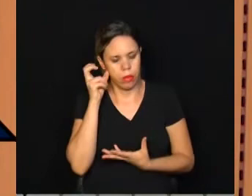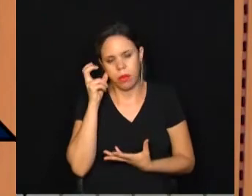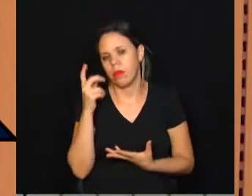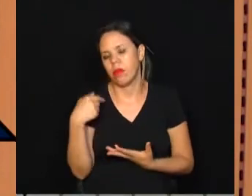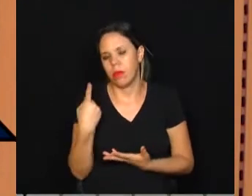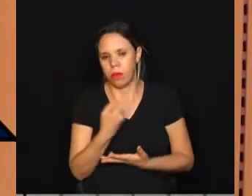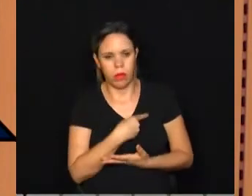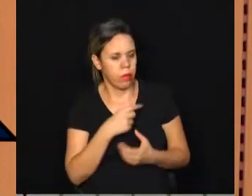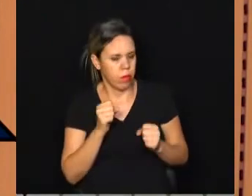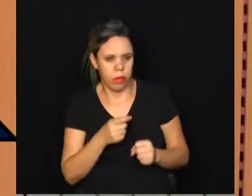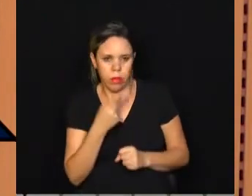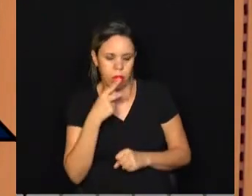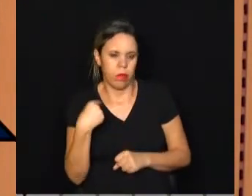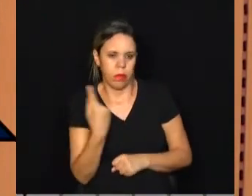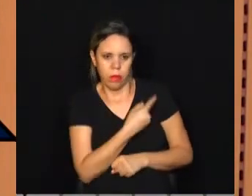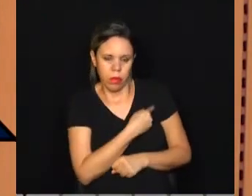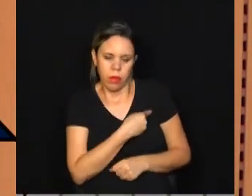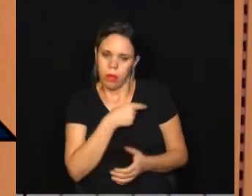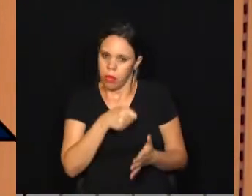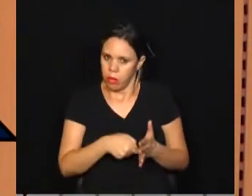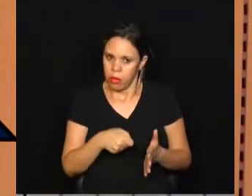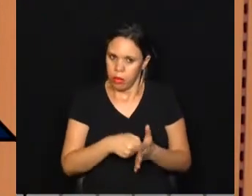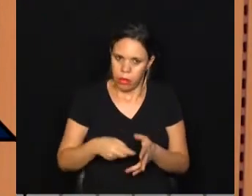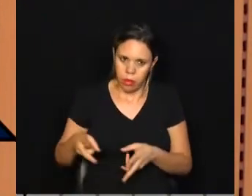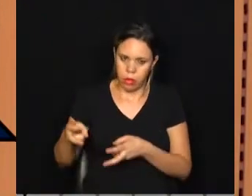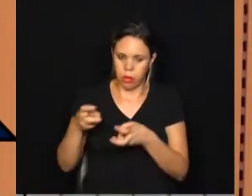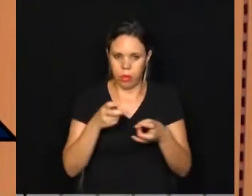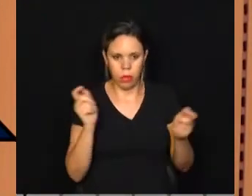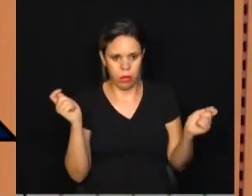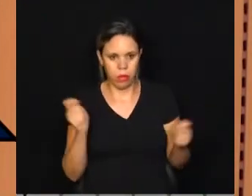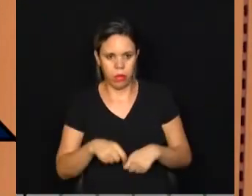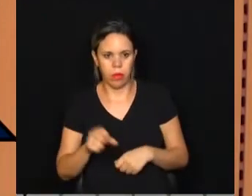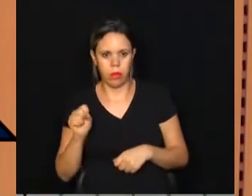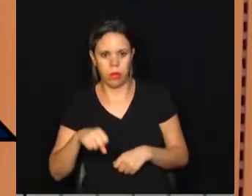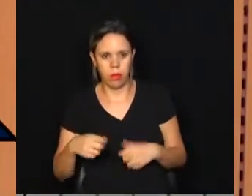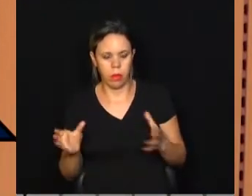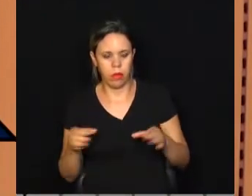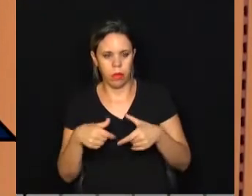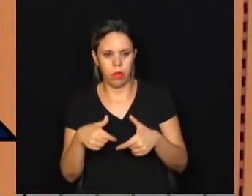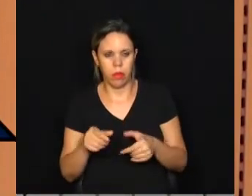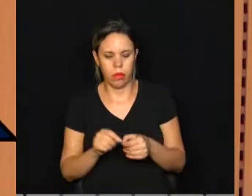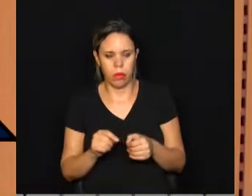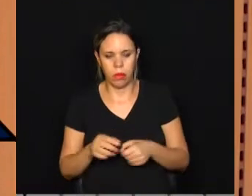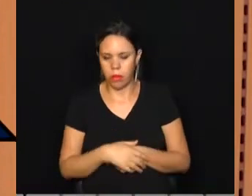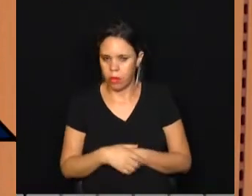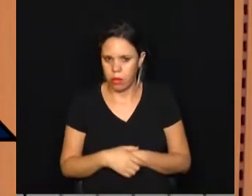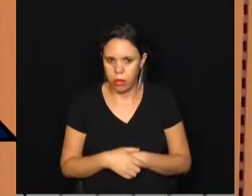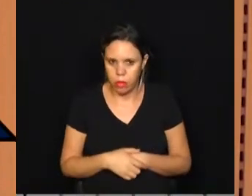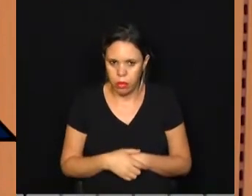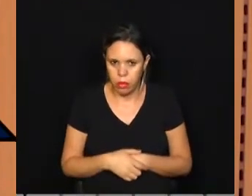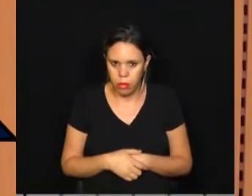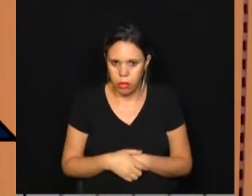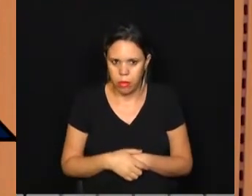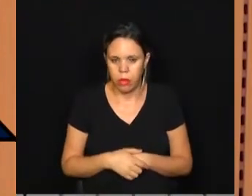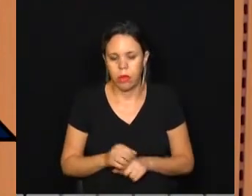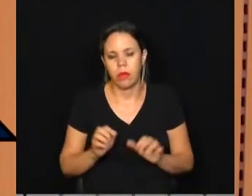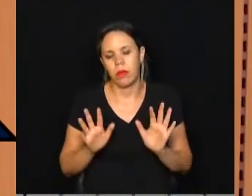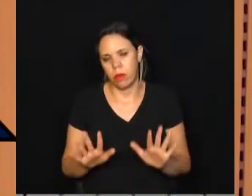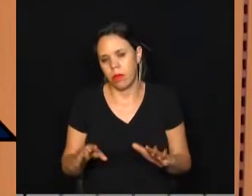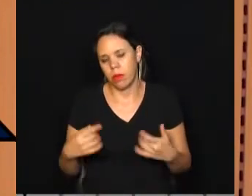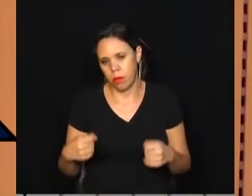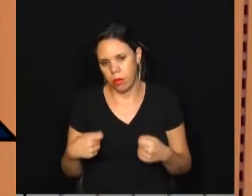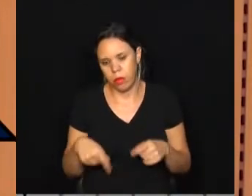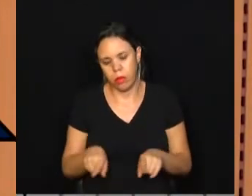eu posso falar da nossa percepção, o que é possível a comissão fazer. Porém, é